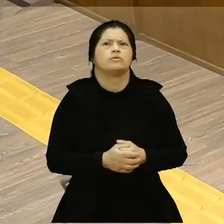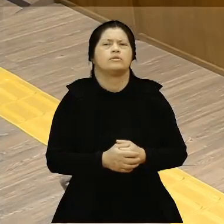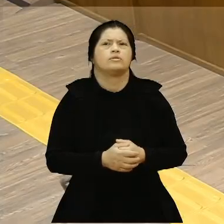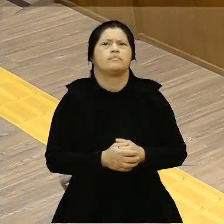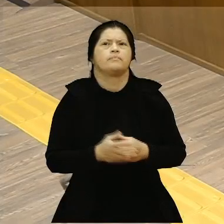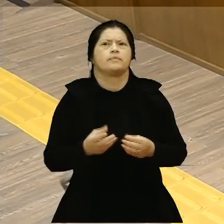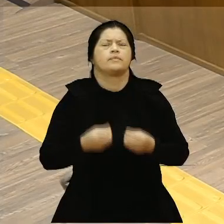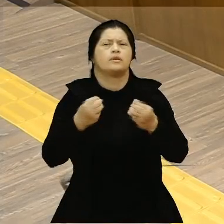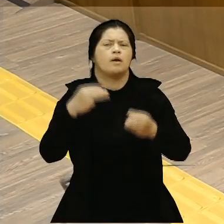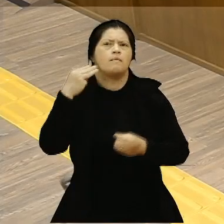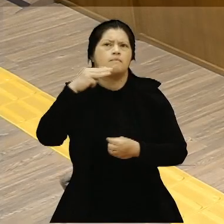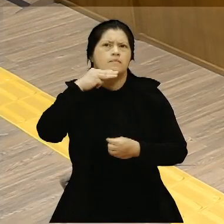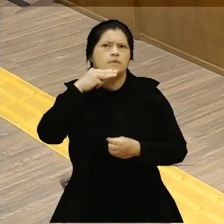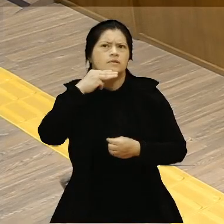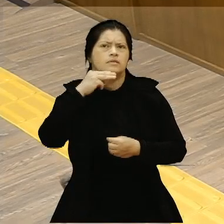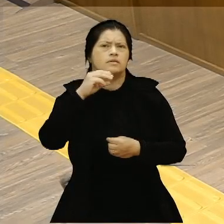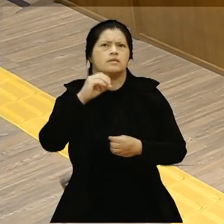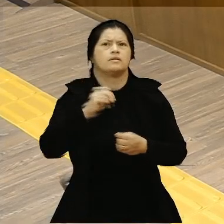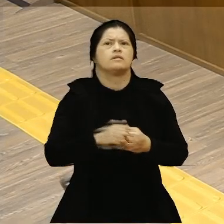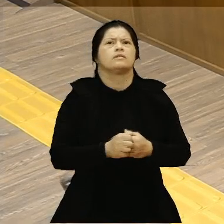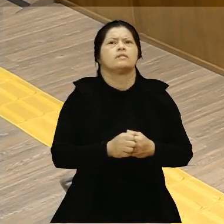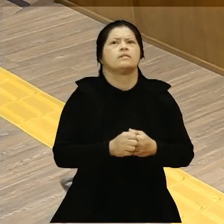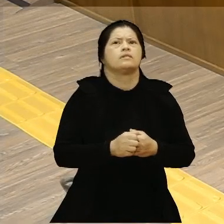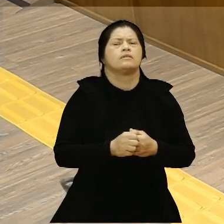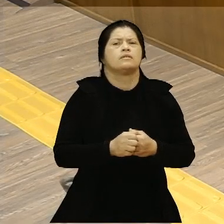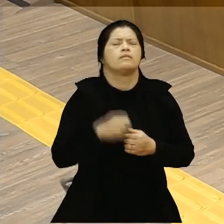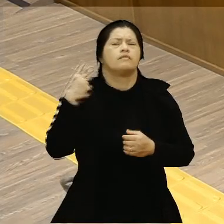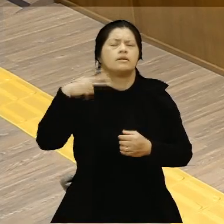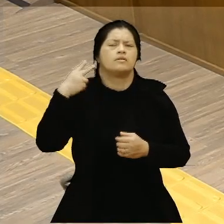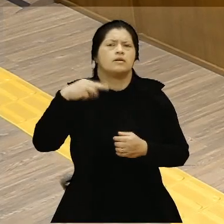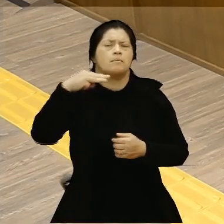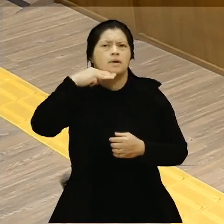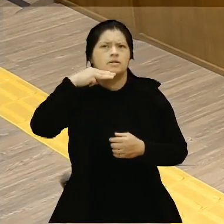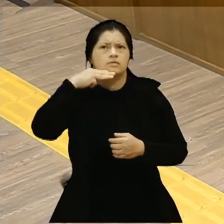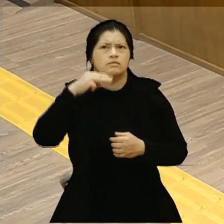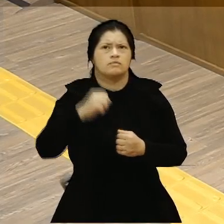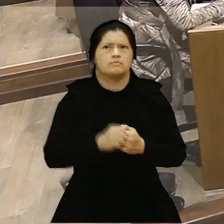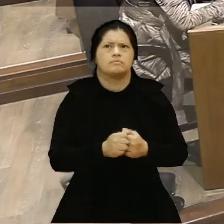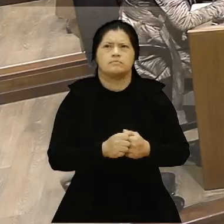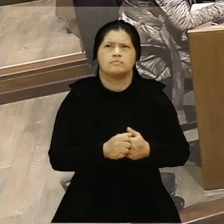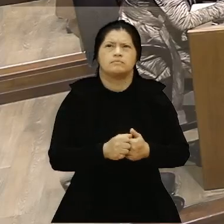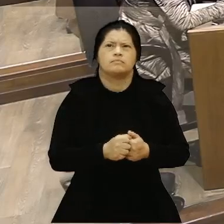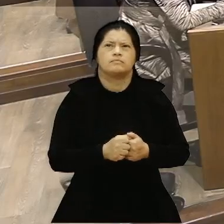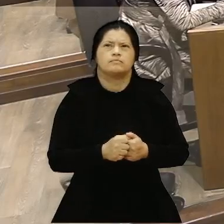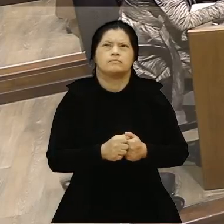Vereadora Marisol Santos. Da tribuna, vereadora Marisol Santos.